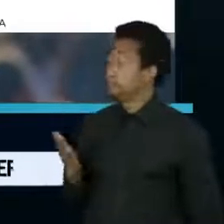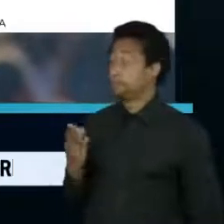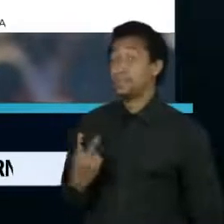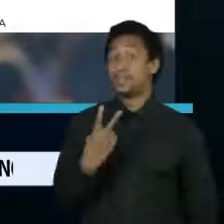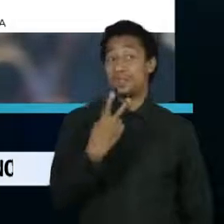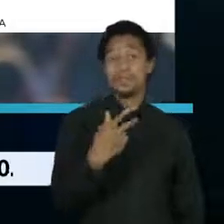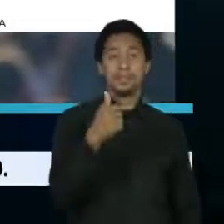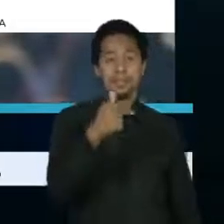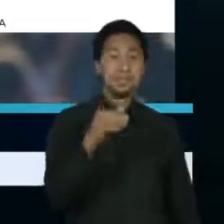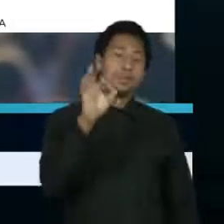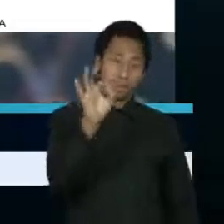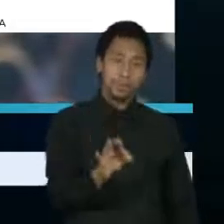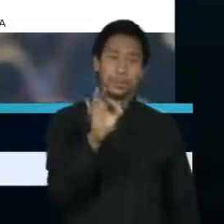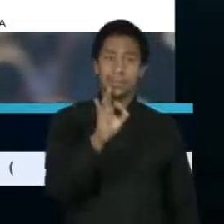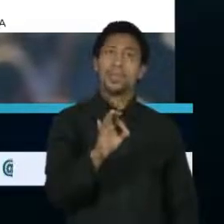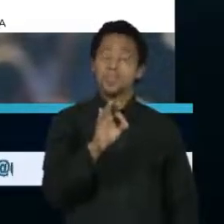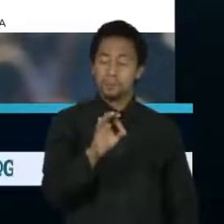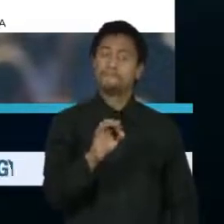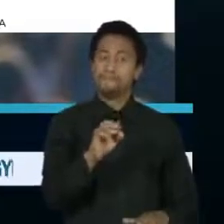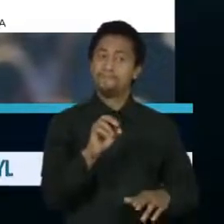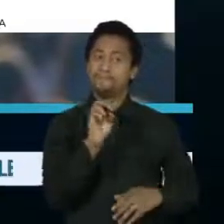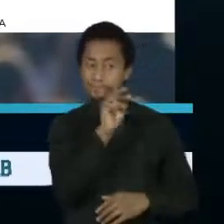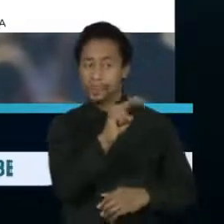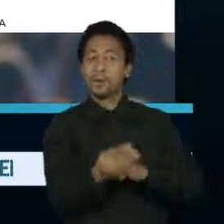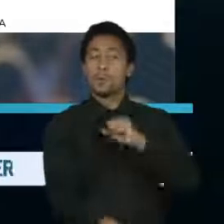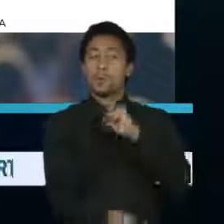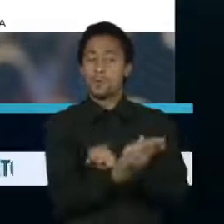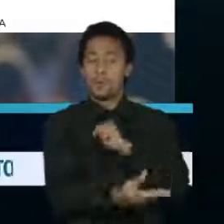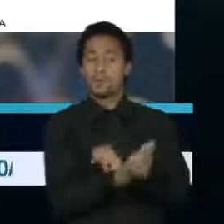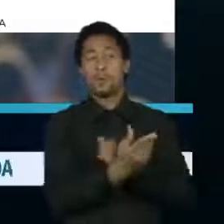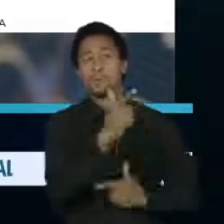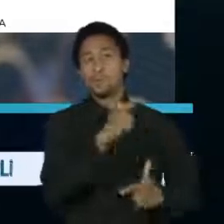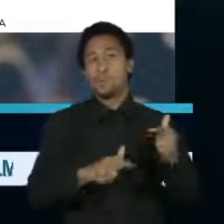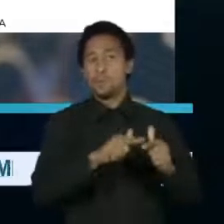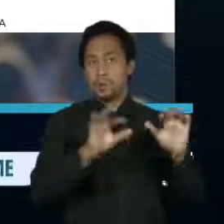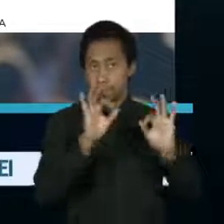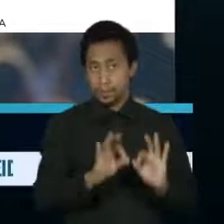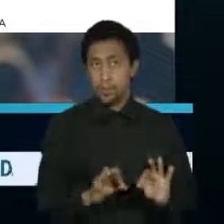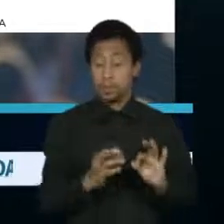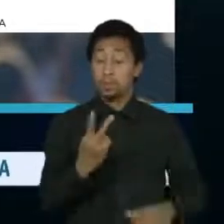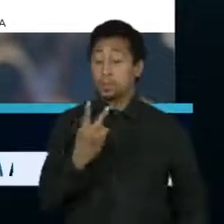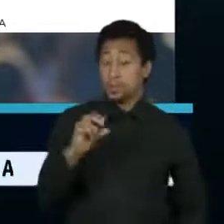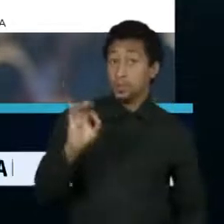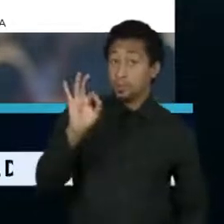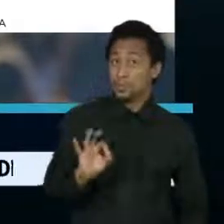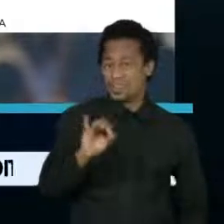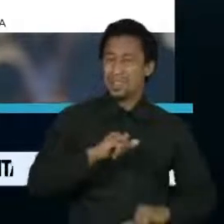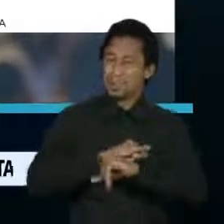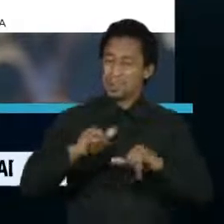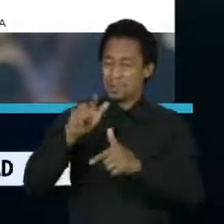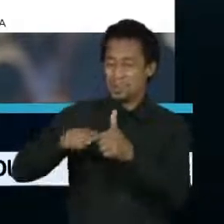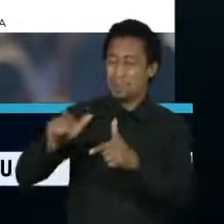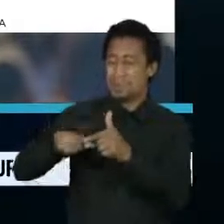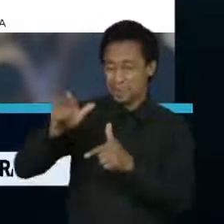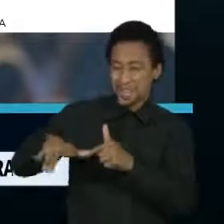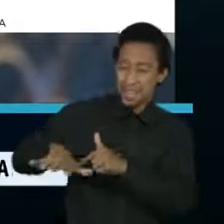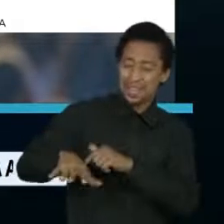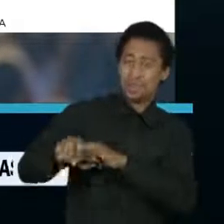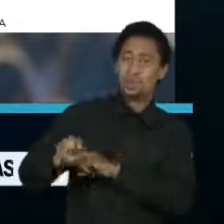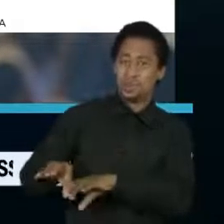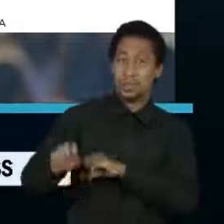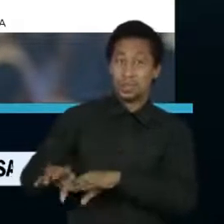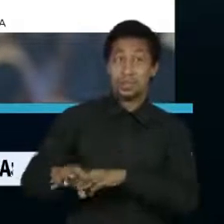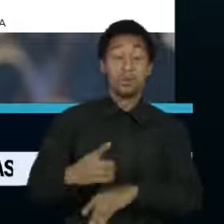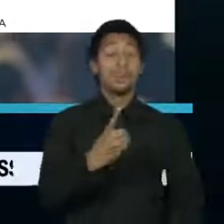acham que o principal problema do Brasil hoje é a corrupção Vinte por cento dizem que a educação e quinze por cento